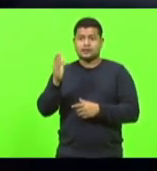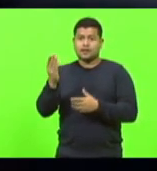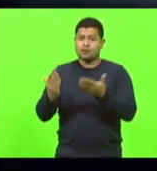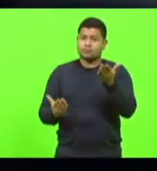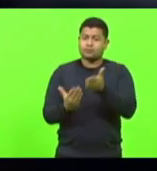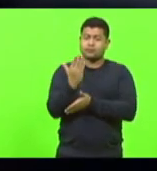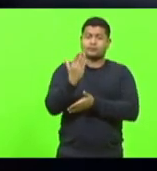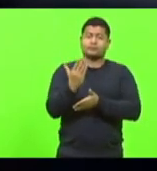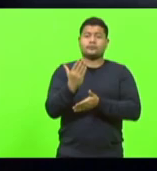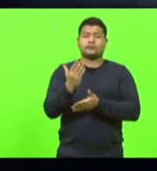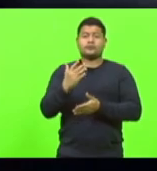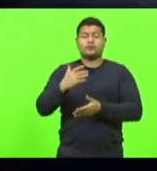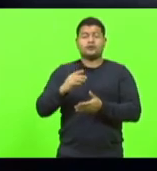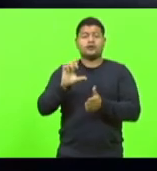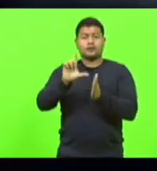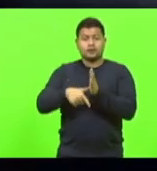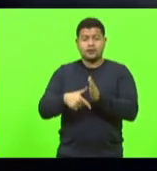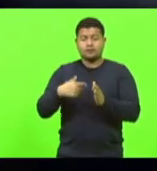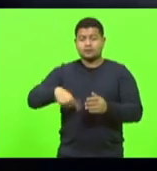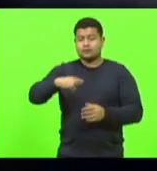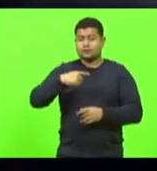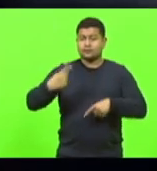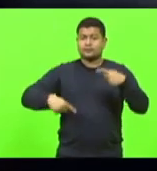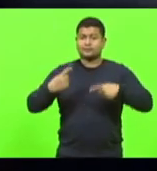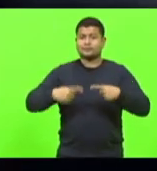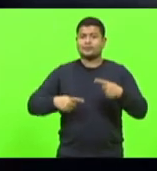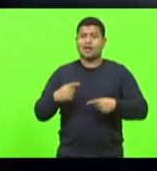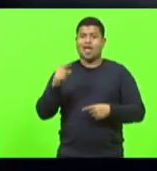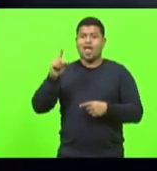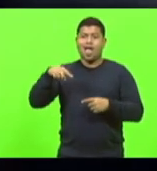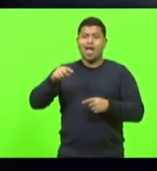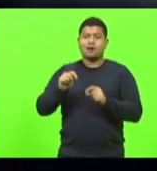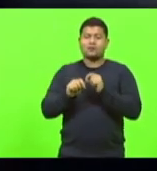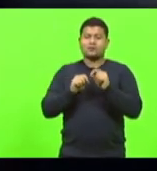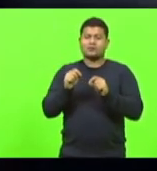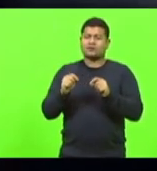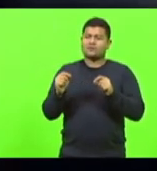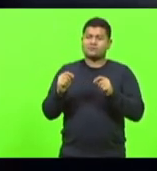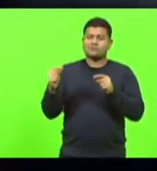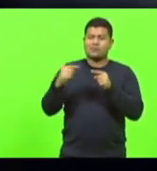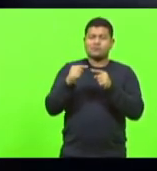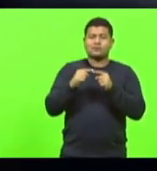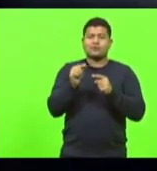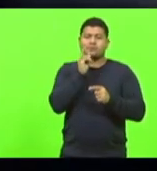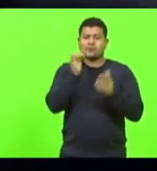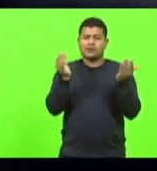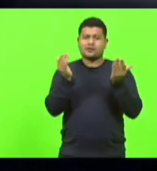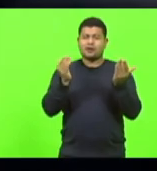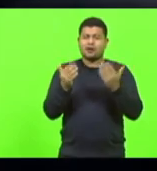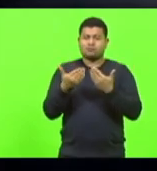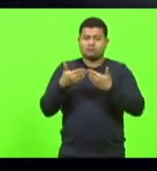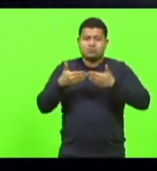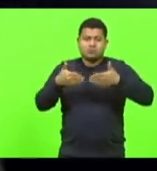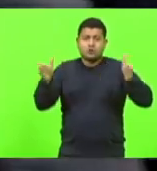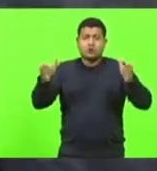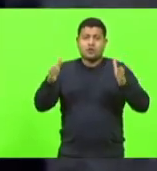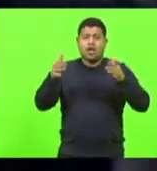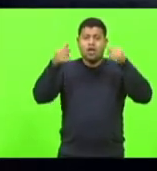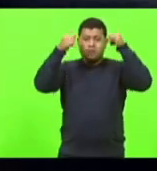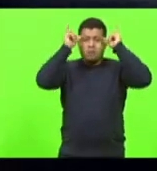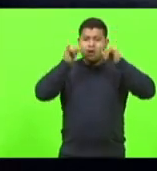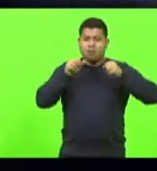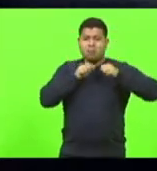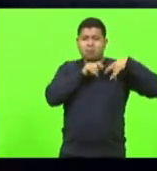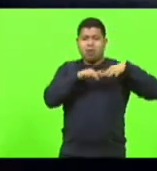discutir por isso é a história da chamada Porteira se abre a porteira e passa a boiada e dente